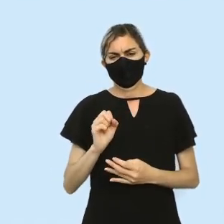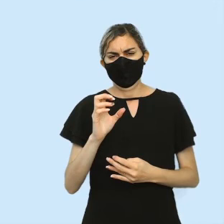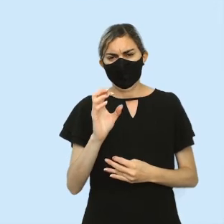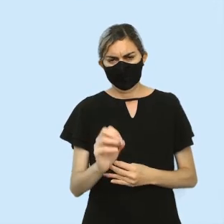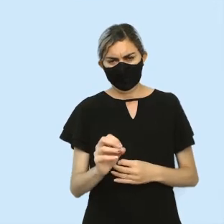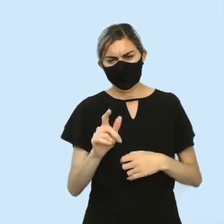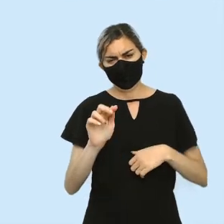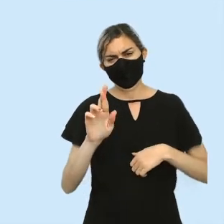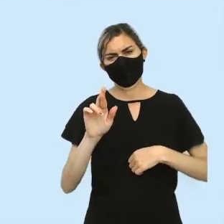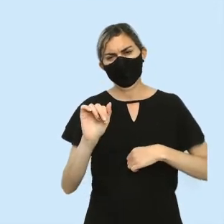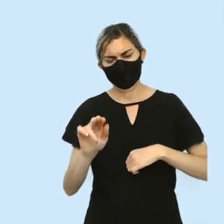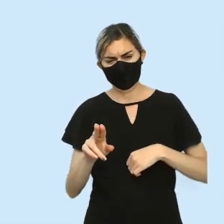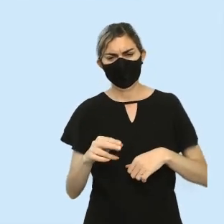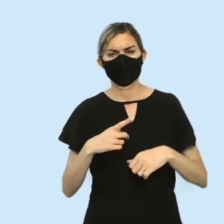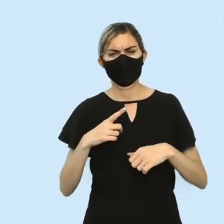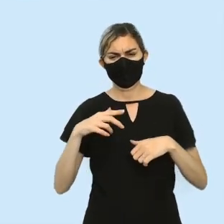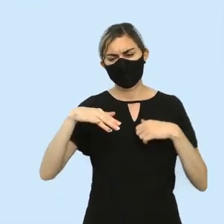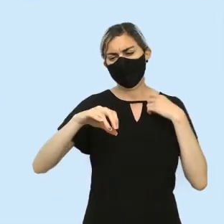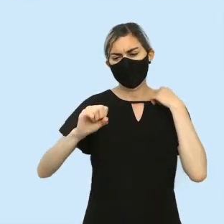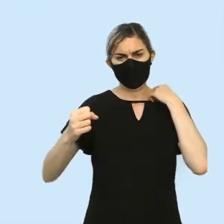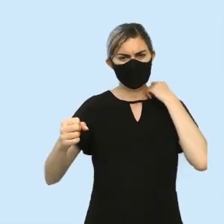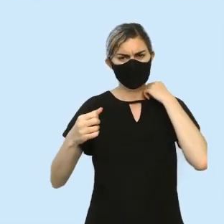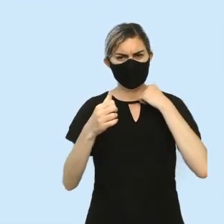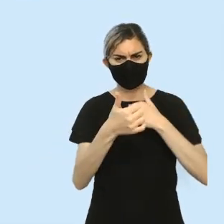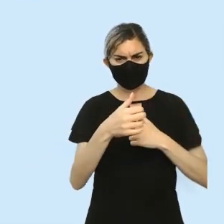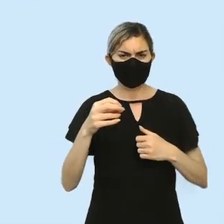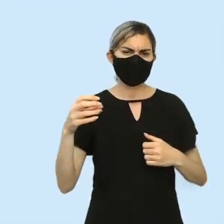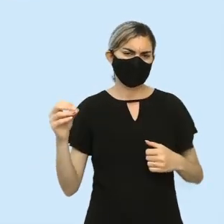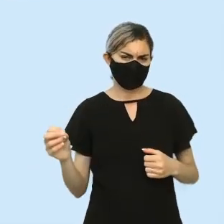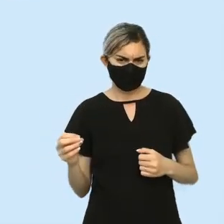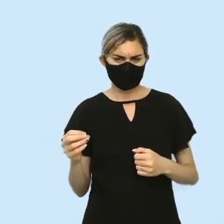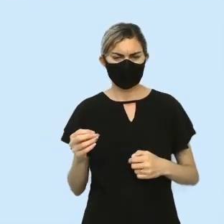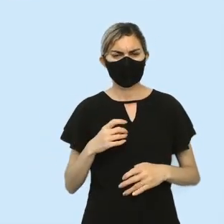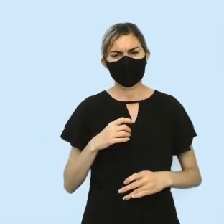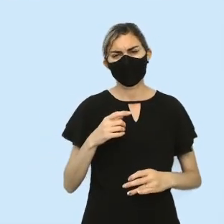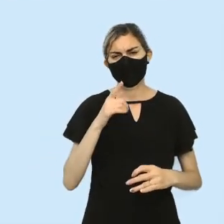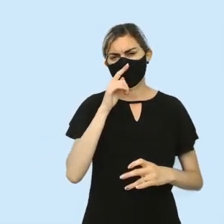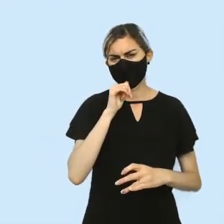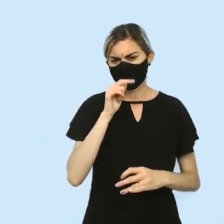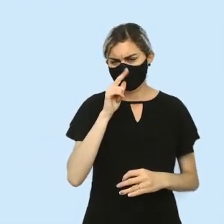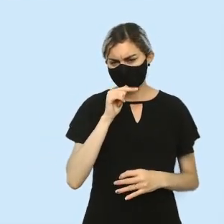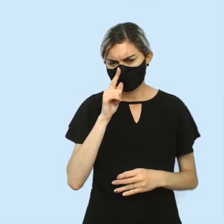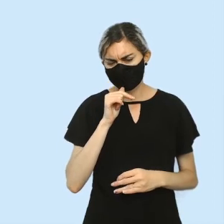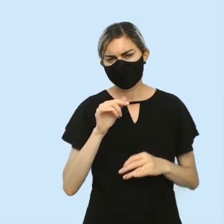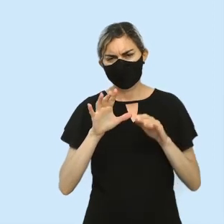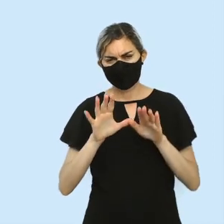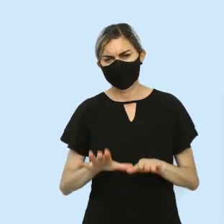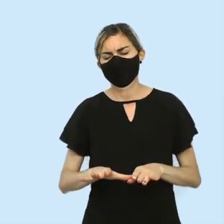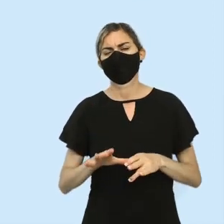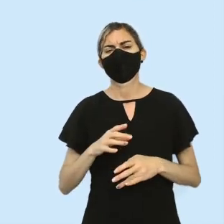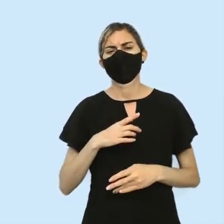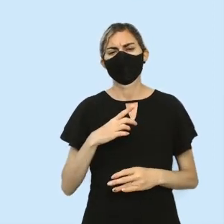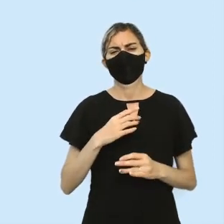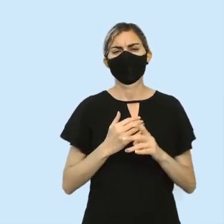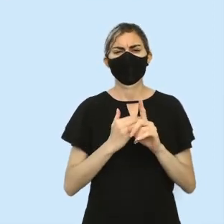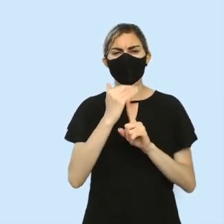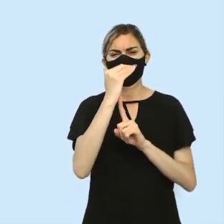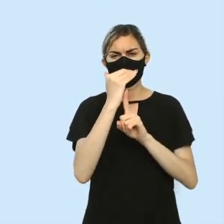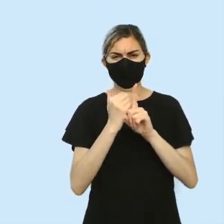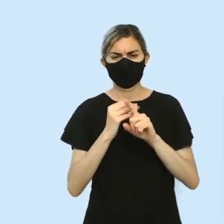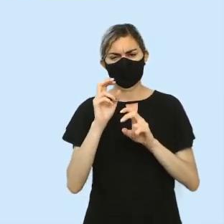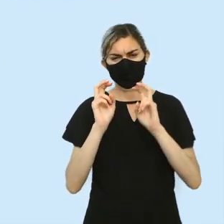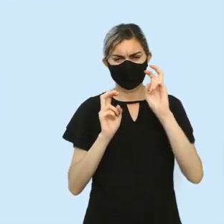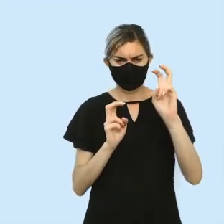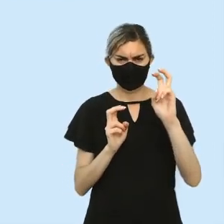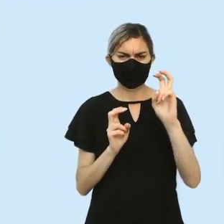80 graus Celsius, mas tem uma massa de 100. A água está com a temperatura de